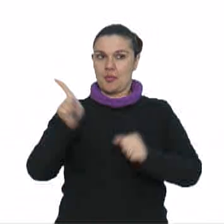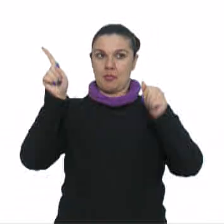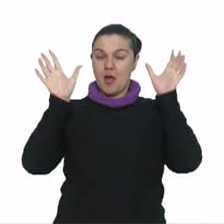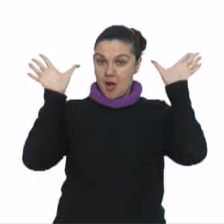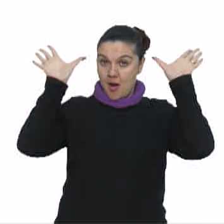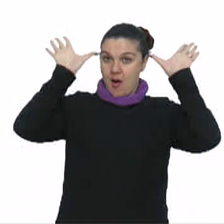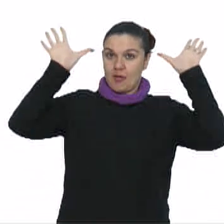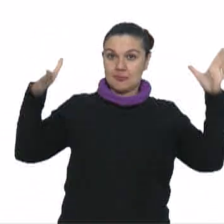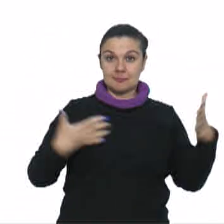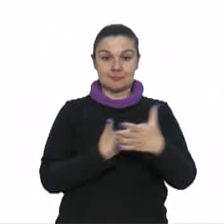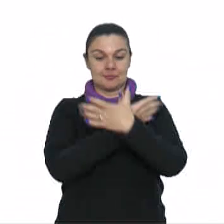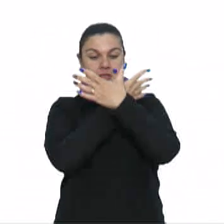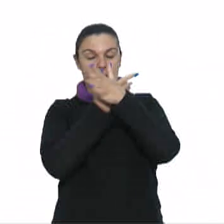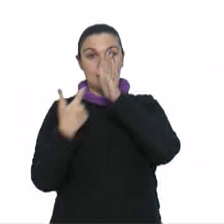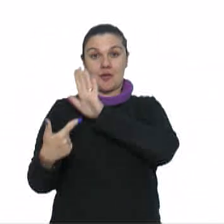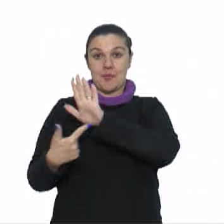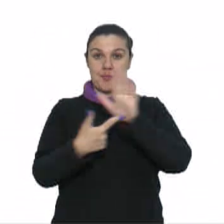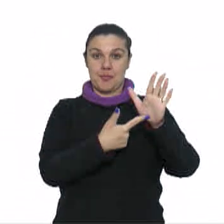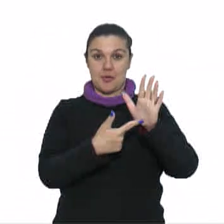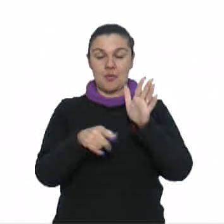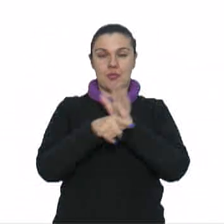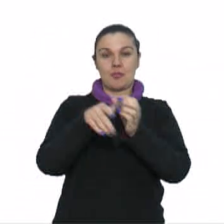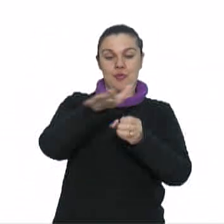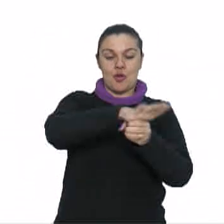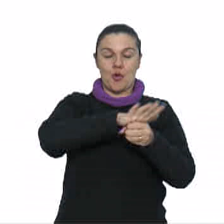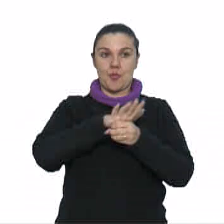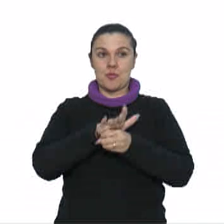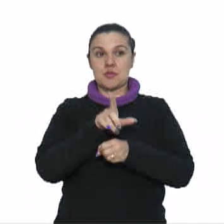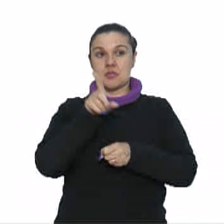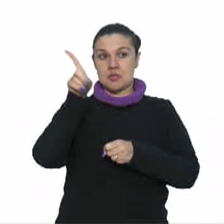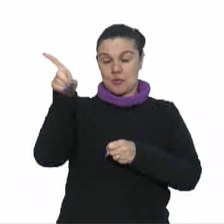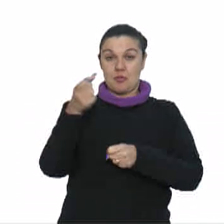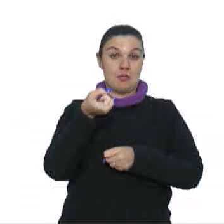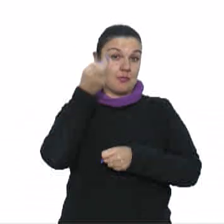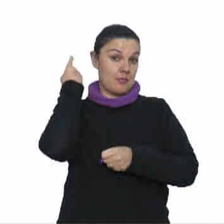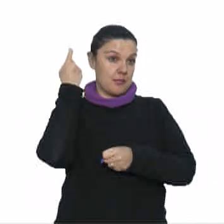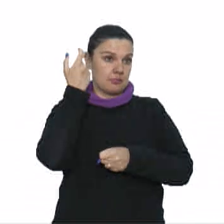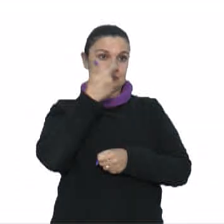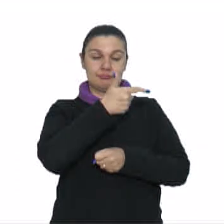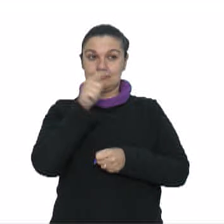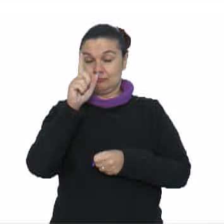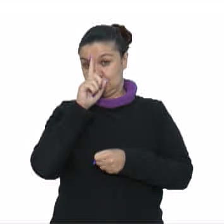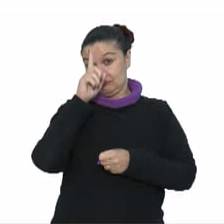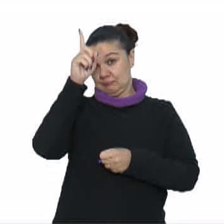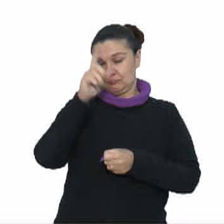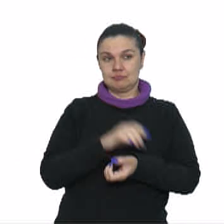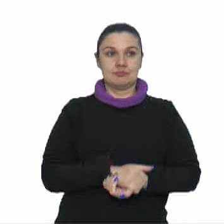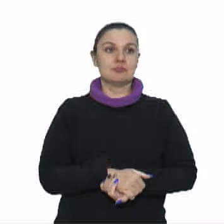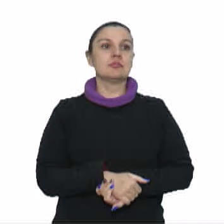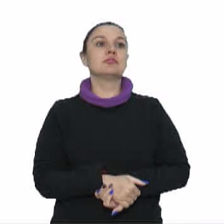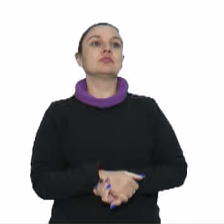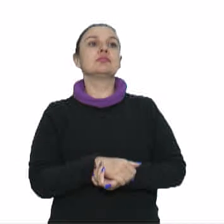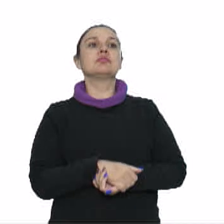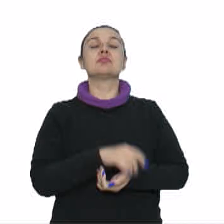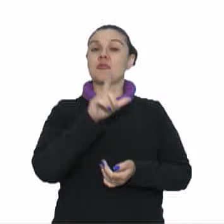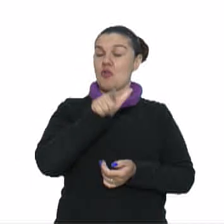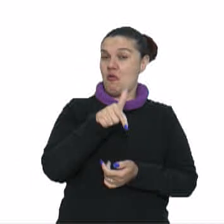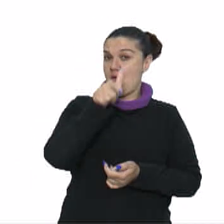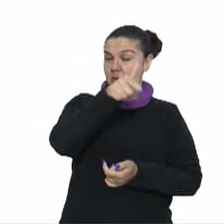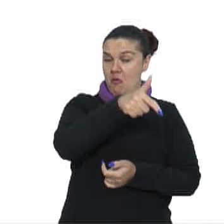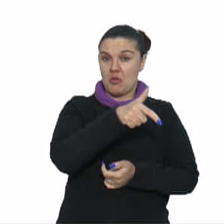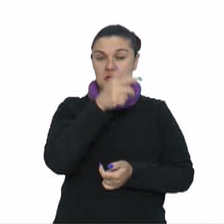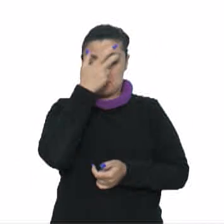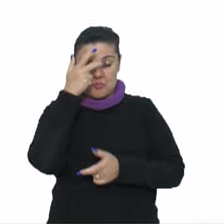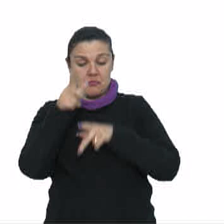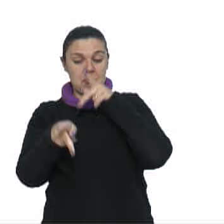azteca exibida no Museu Nacional de Antropologia e História, México. Não tem data. Outros pagavam tributos,